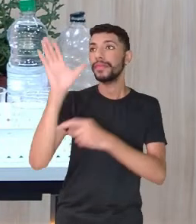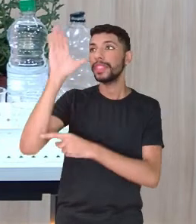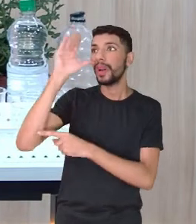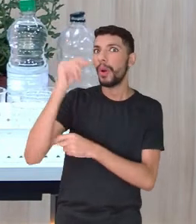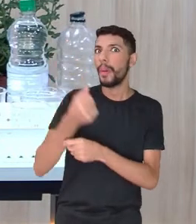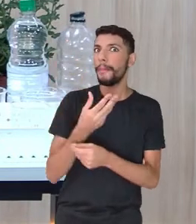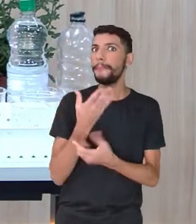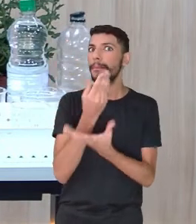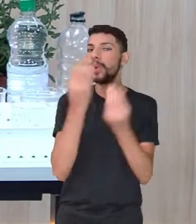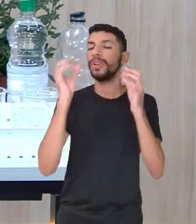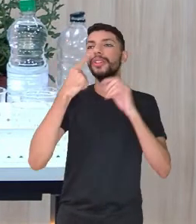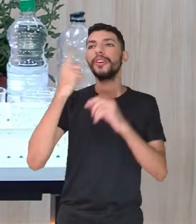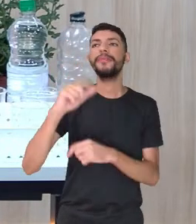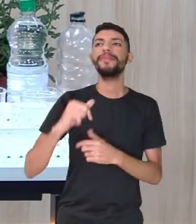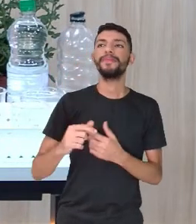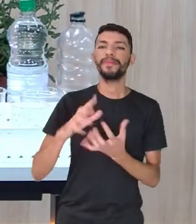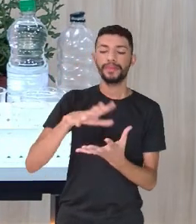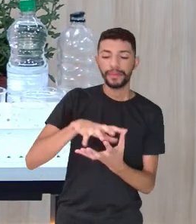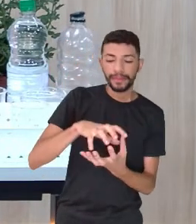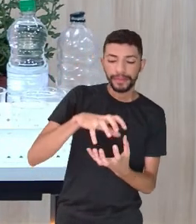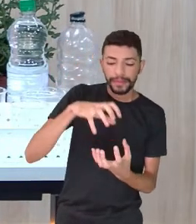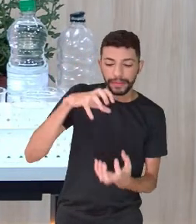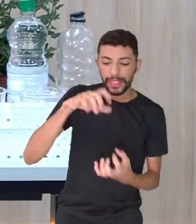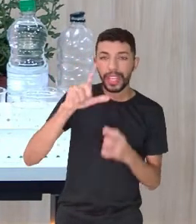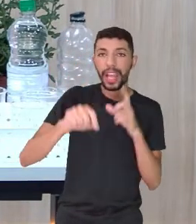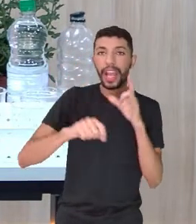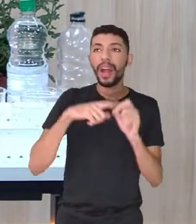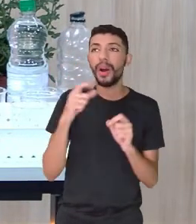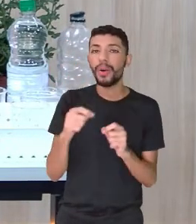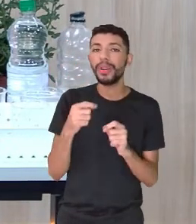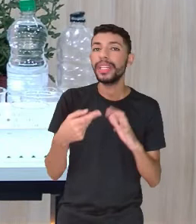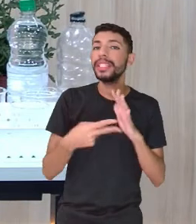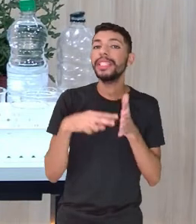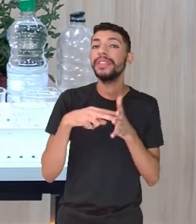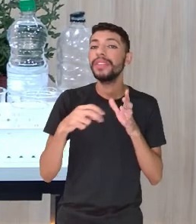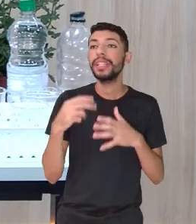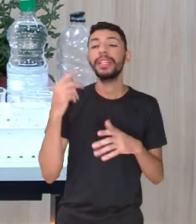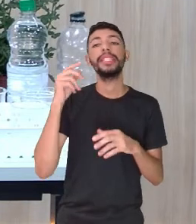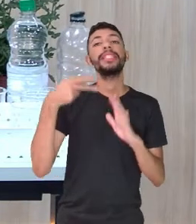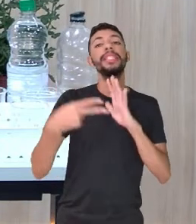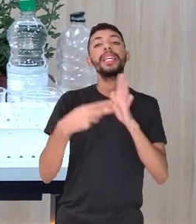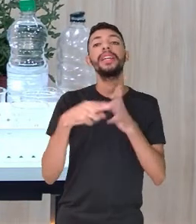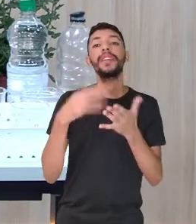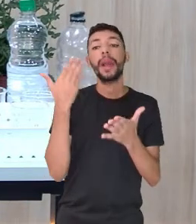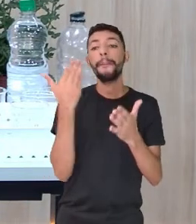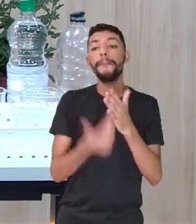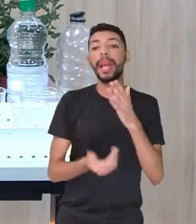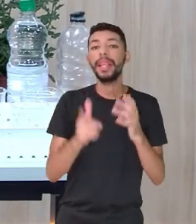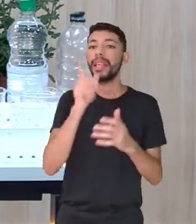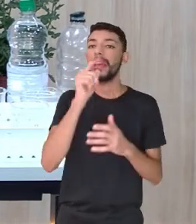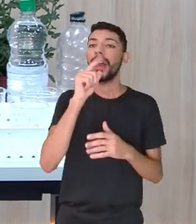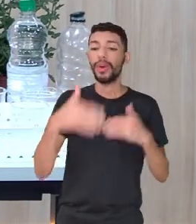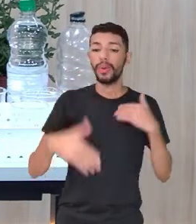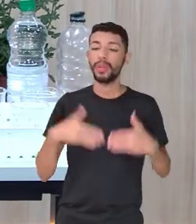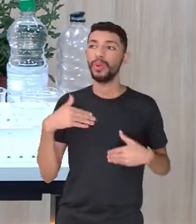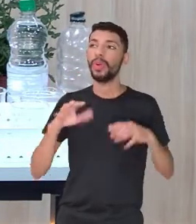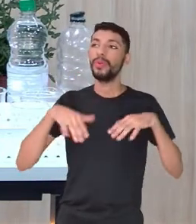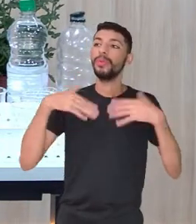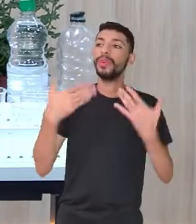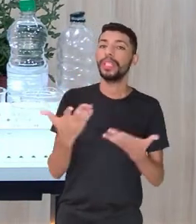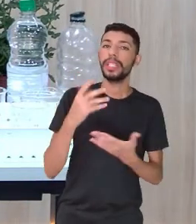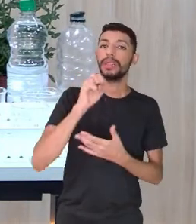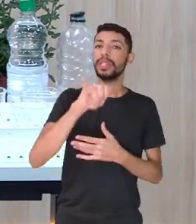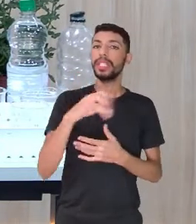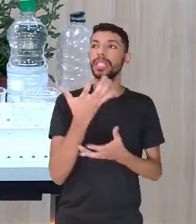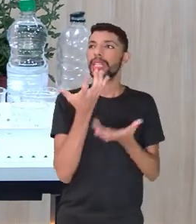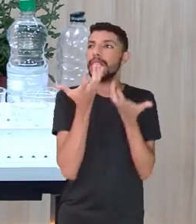curiosidade. Envelhecer nada mais é do que perder água no corpo. Então, se a gente não quer envelhecer,